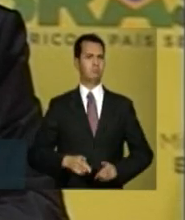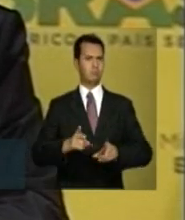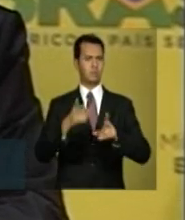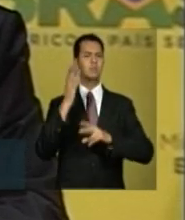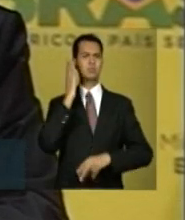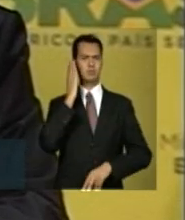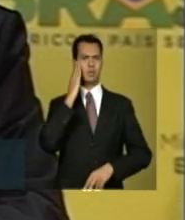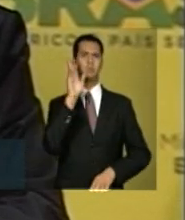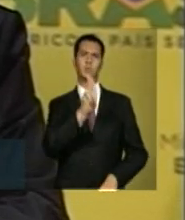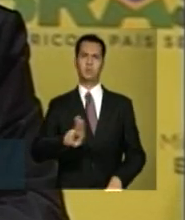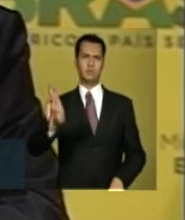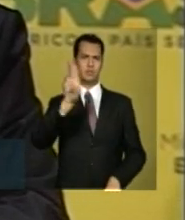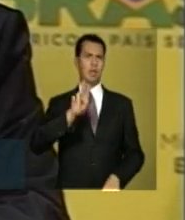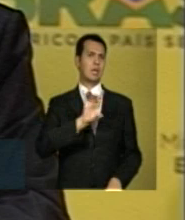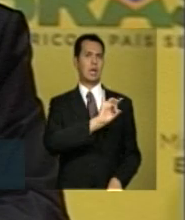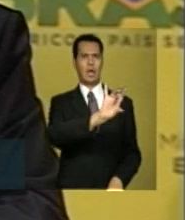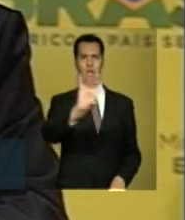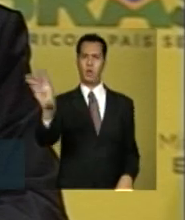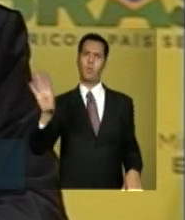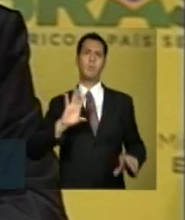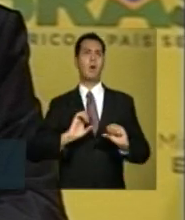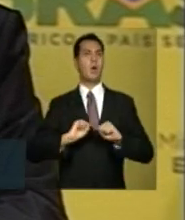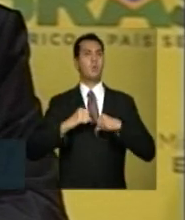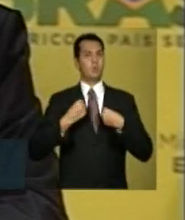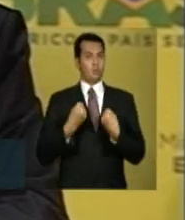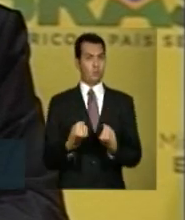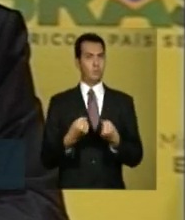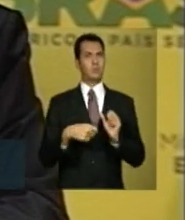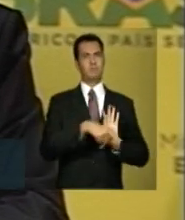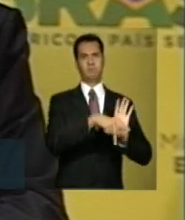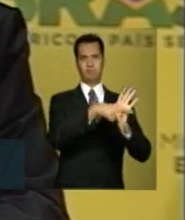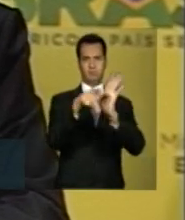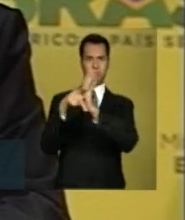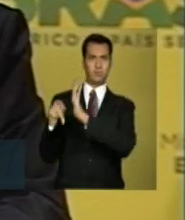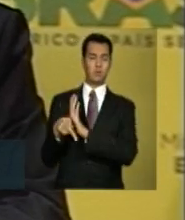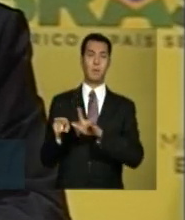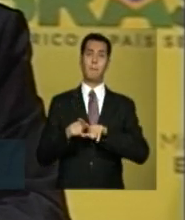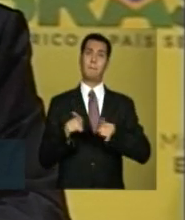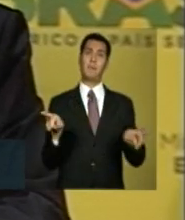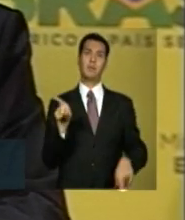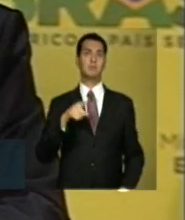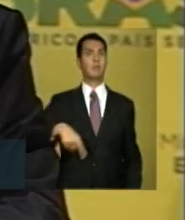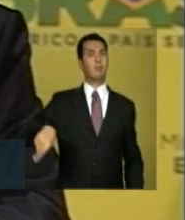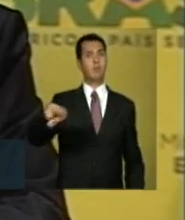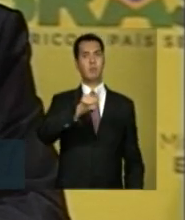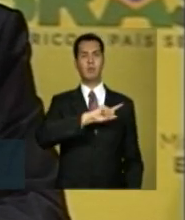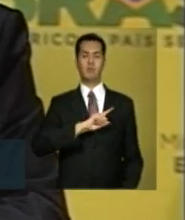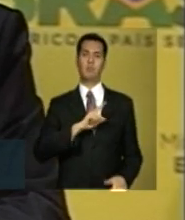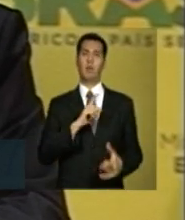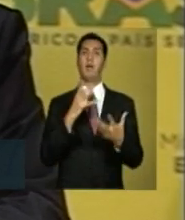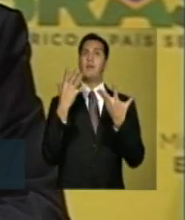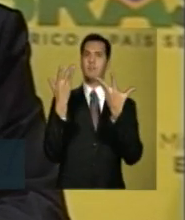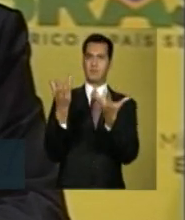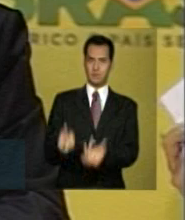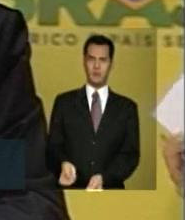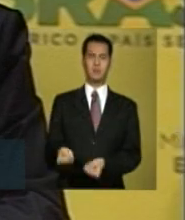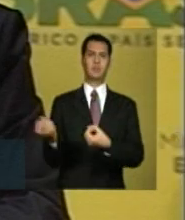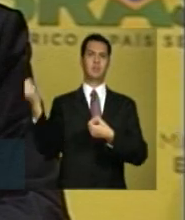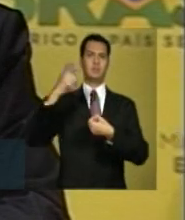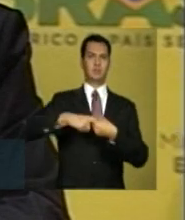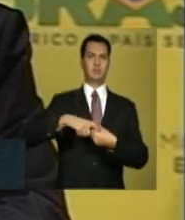autonomia universitária de adesão a o Enem Como o critério eh de